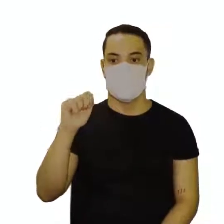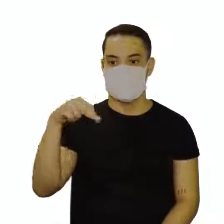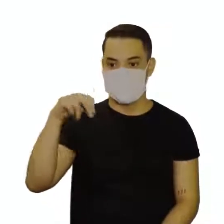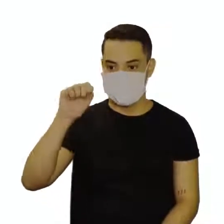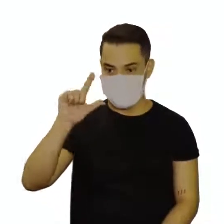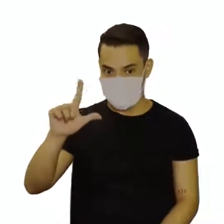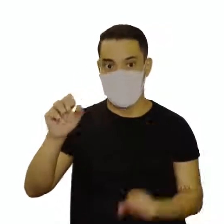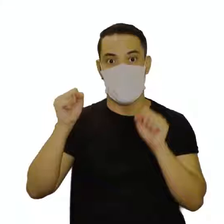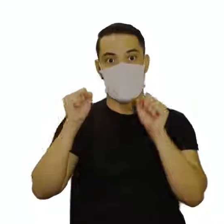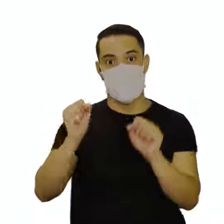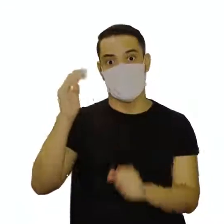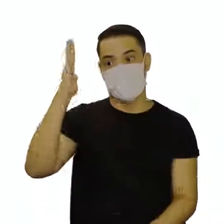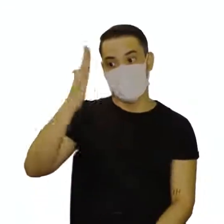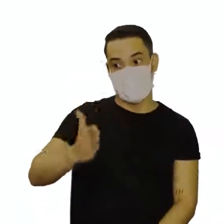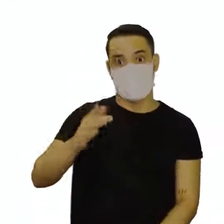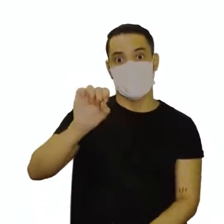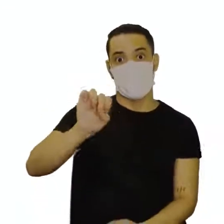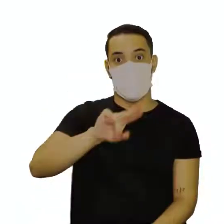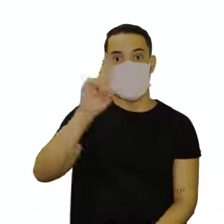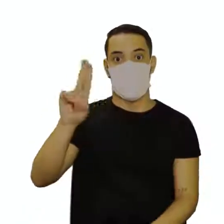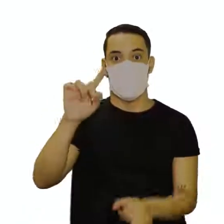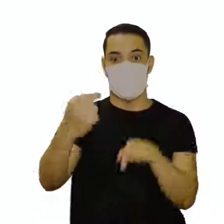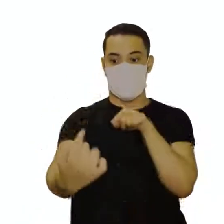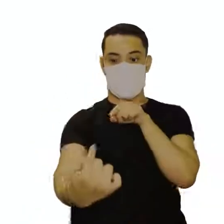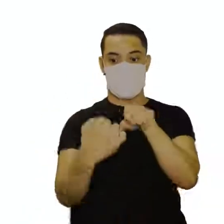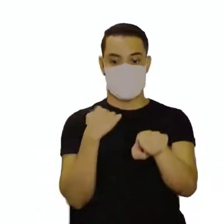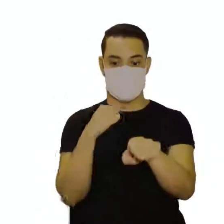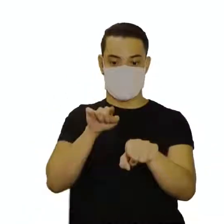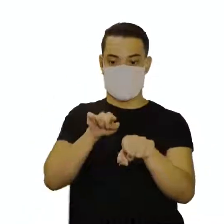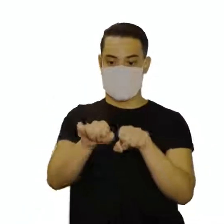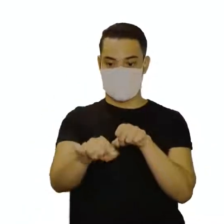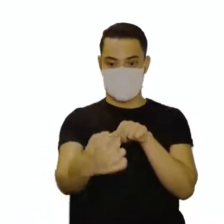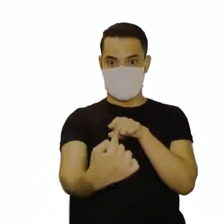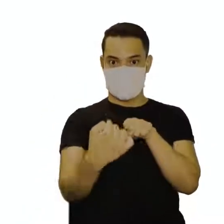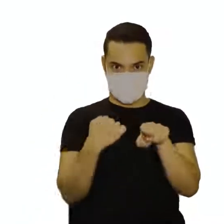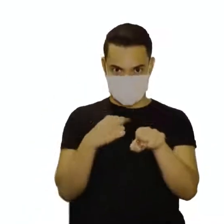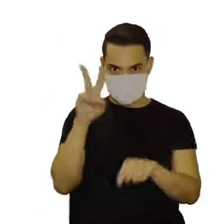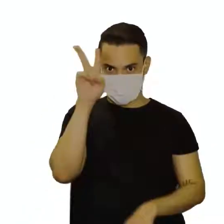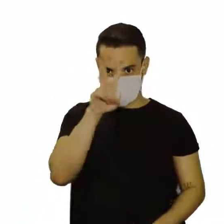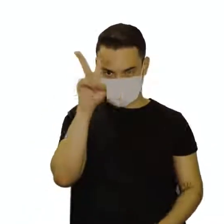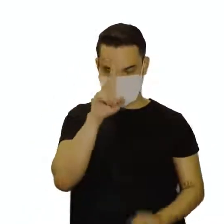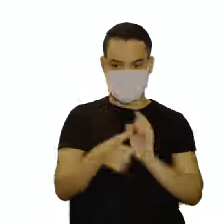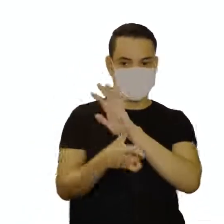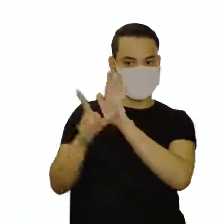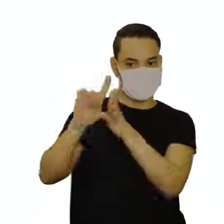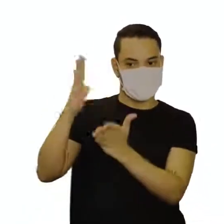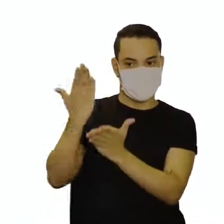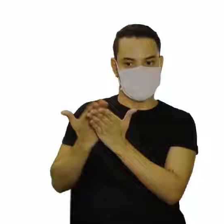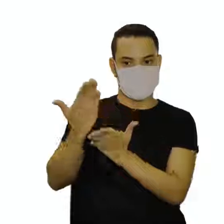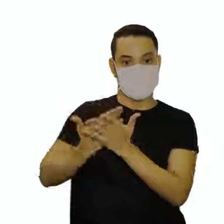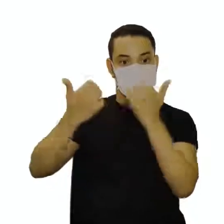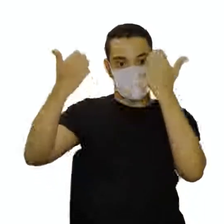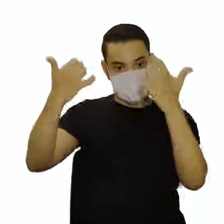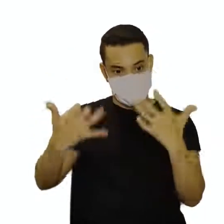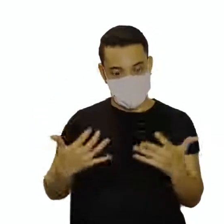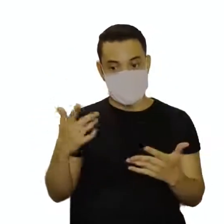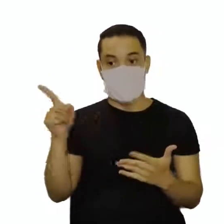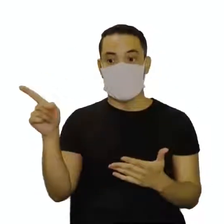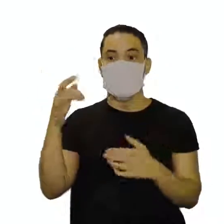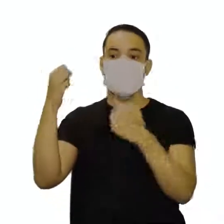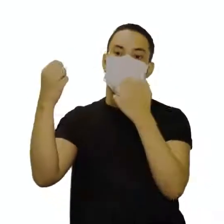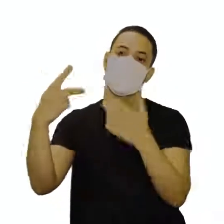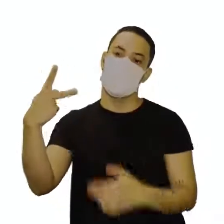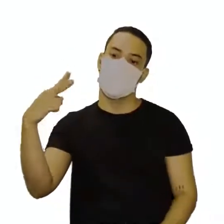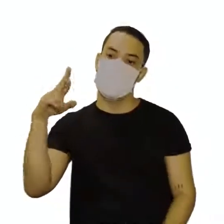tanto diretamente como inversamente. Então, olha só, a voltagem aplicada nos terminais de um condutor é